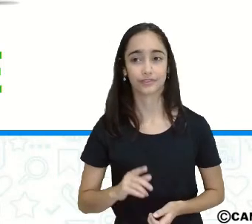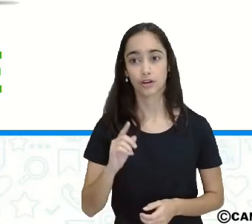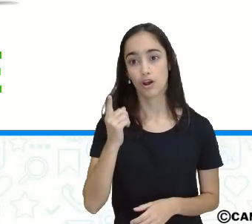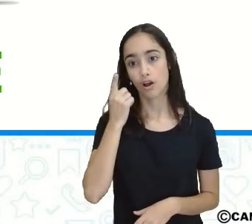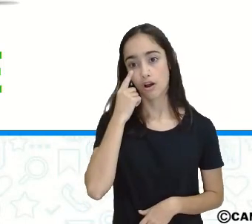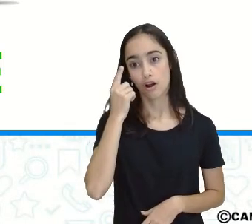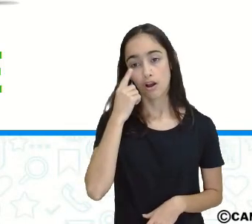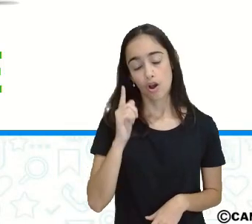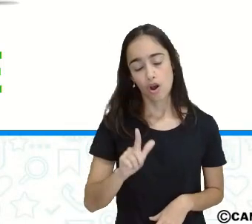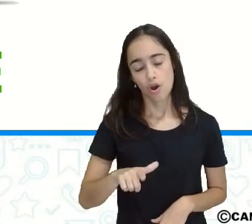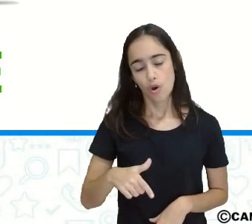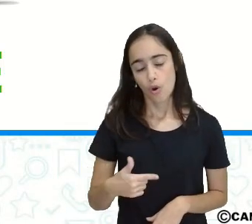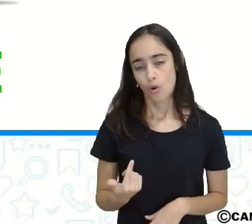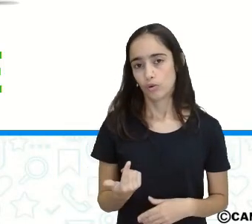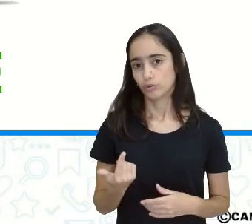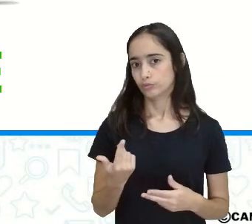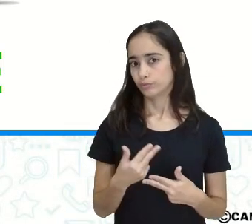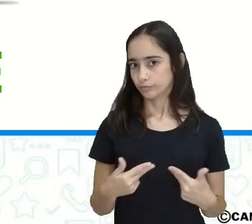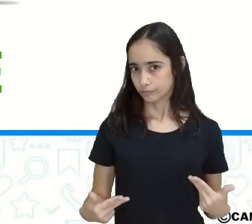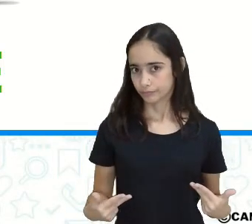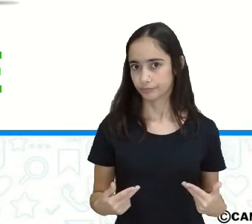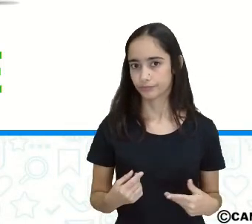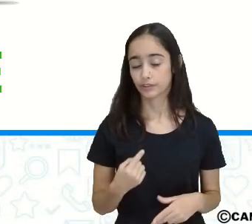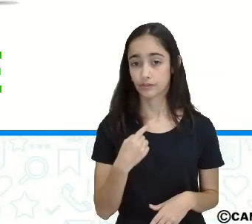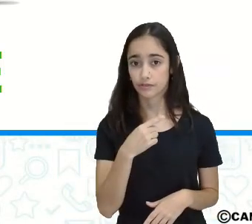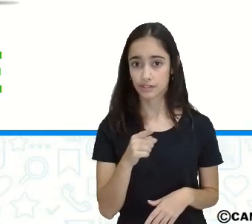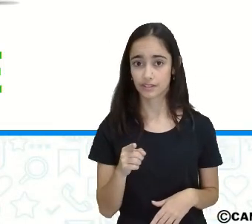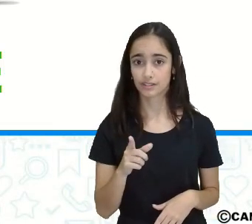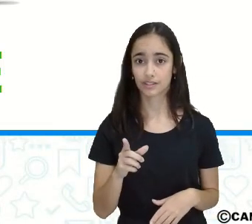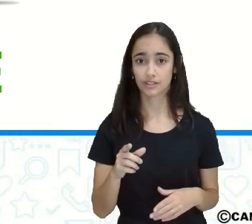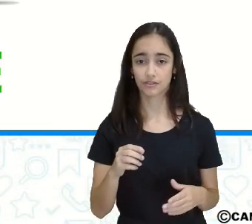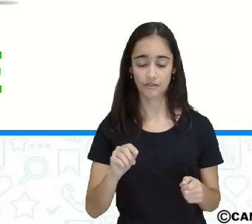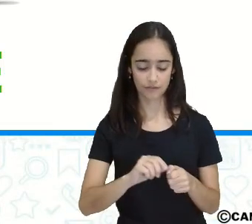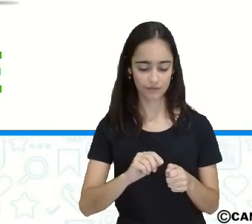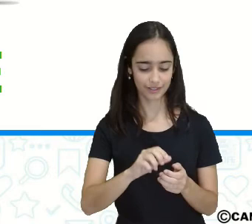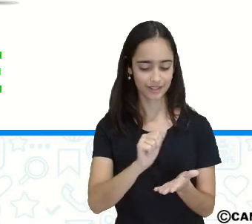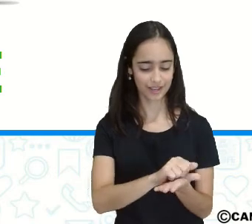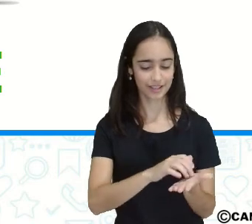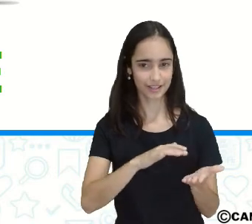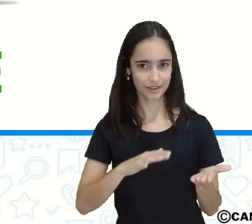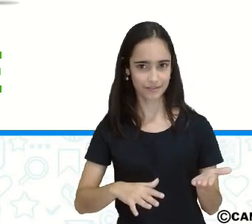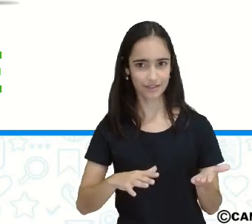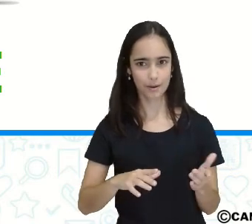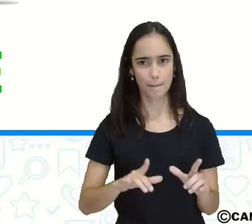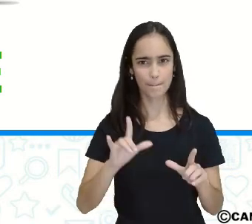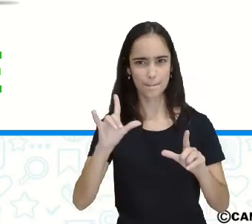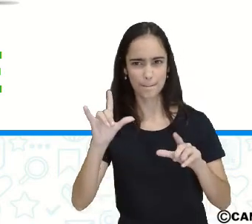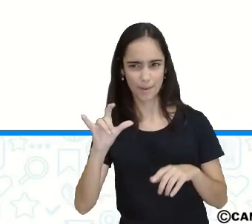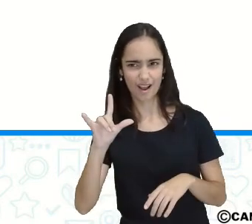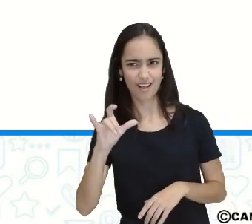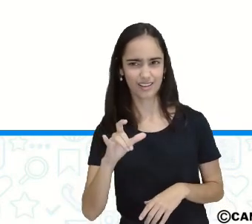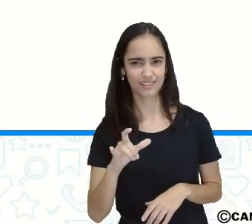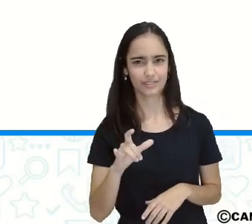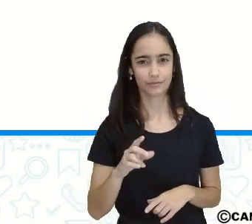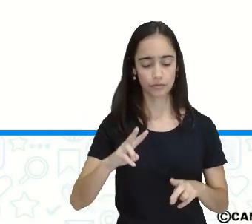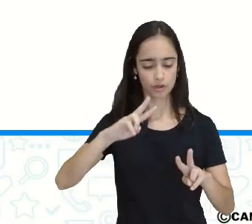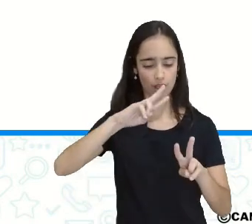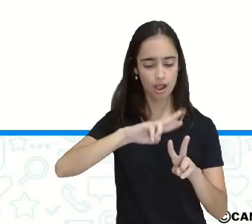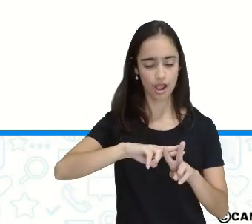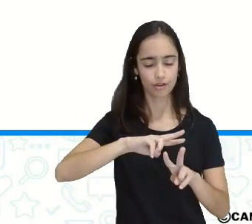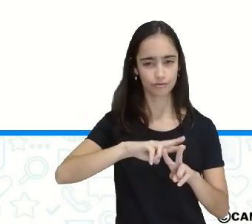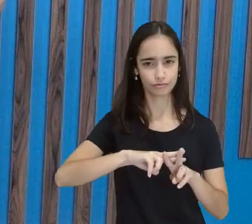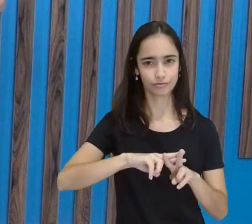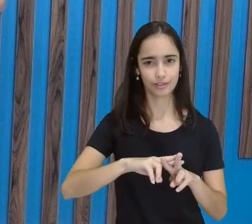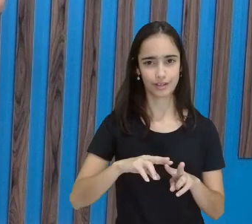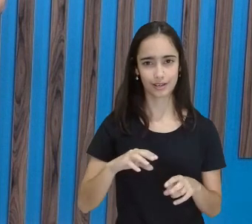coisa também. Quando fizer a atividade, posta nas redes sociais e coloca lá, #EducaRecife, que a gente assim identifica as